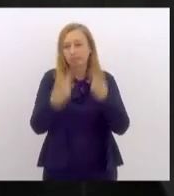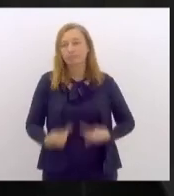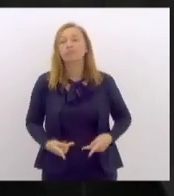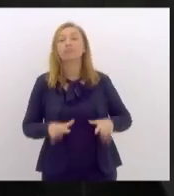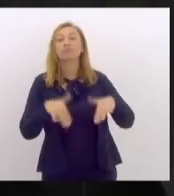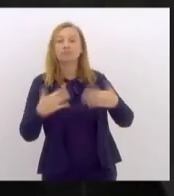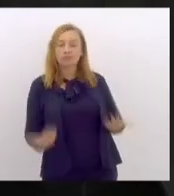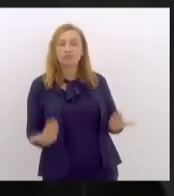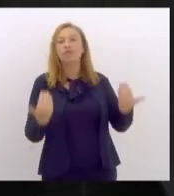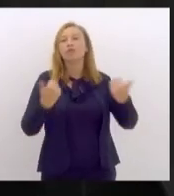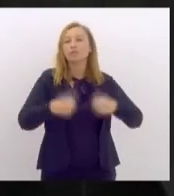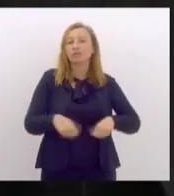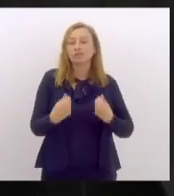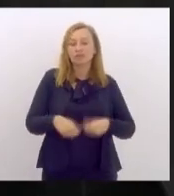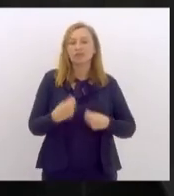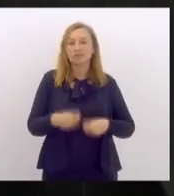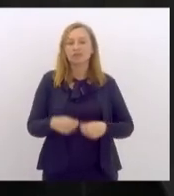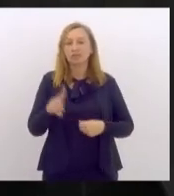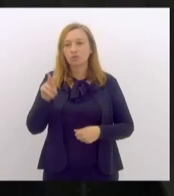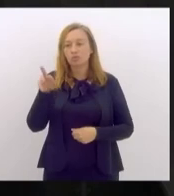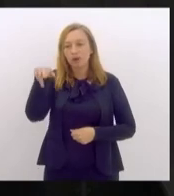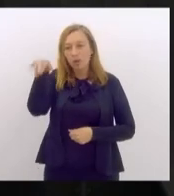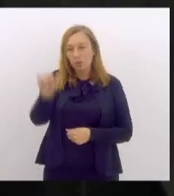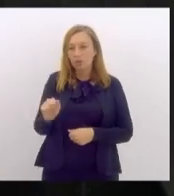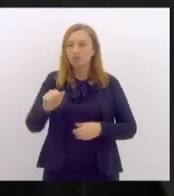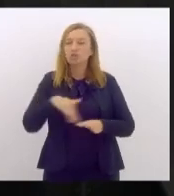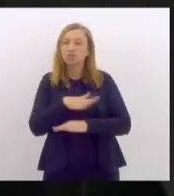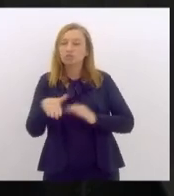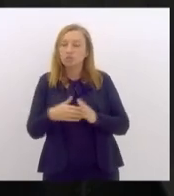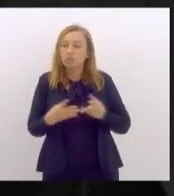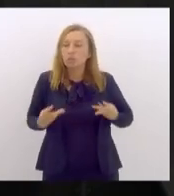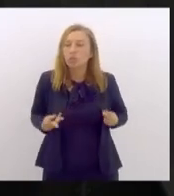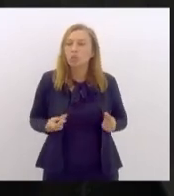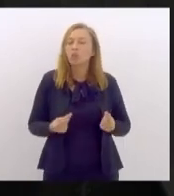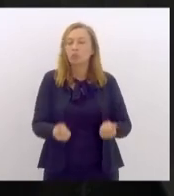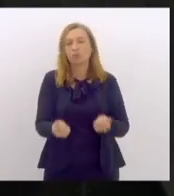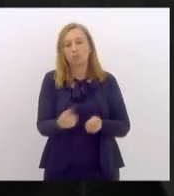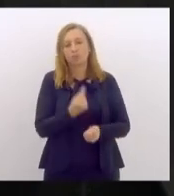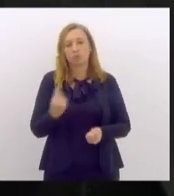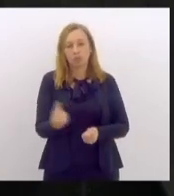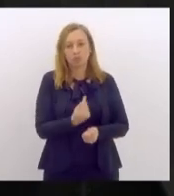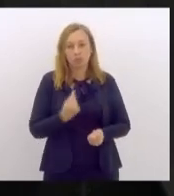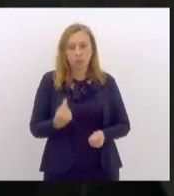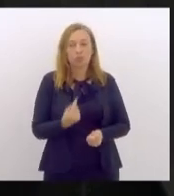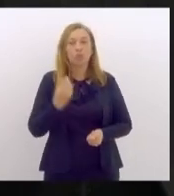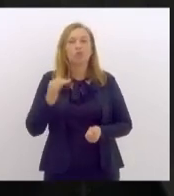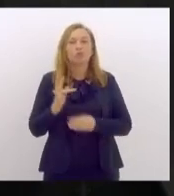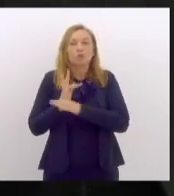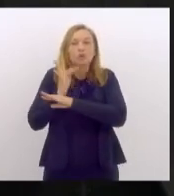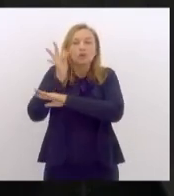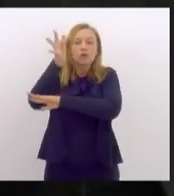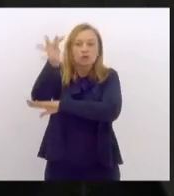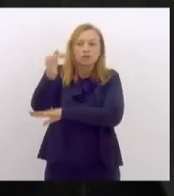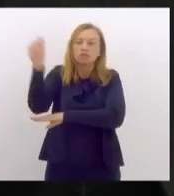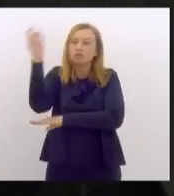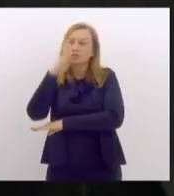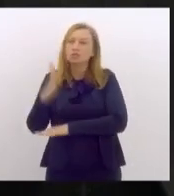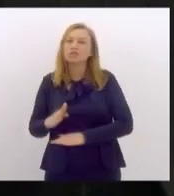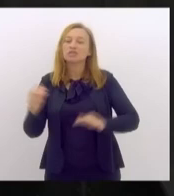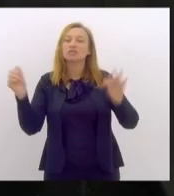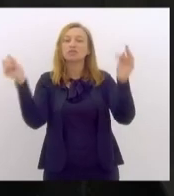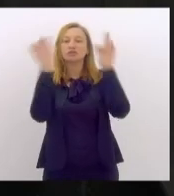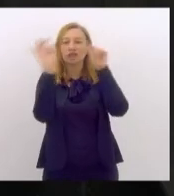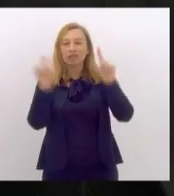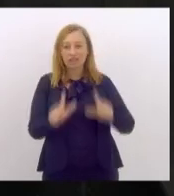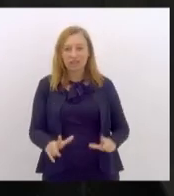precisamos levar para urna toda nossa sensibilidade a nossa esperança no Brasil feliz